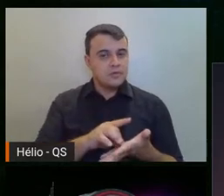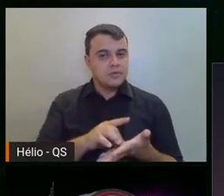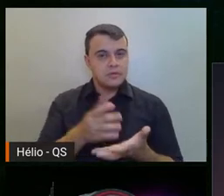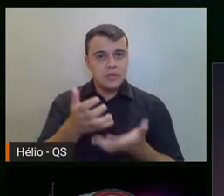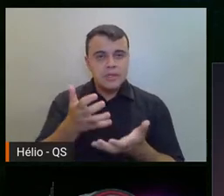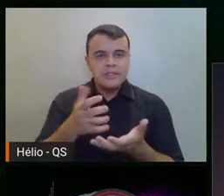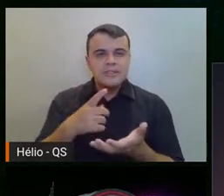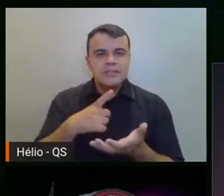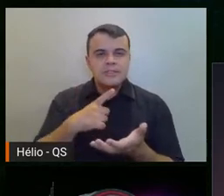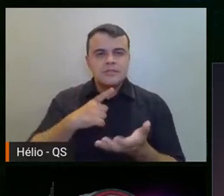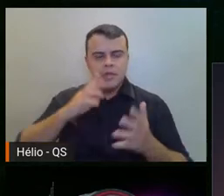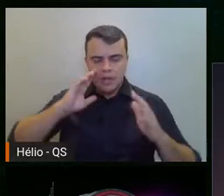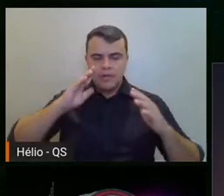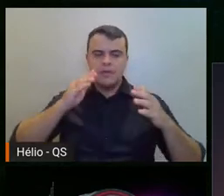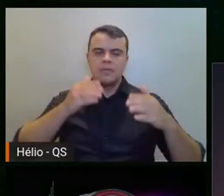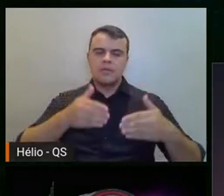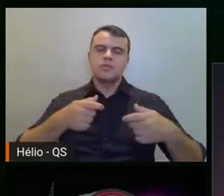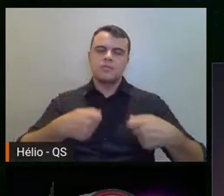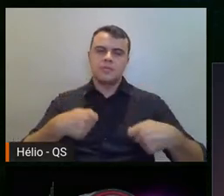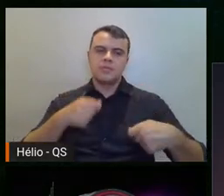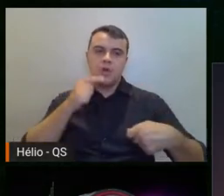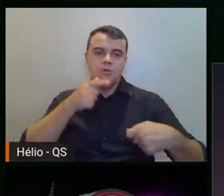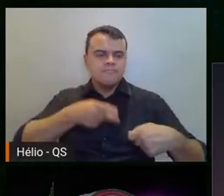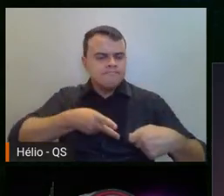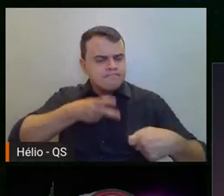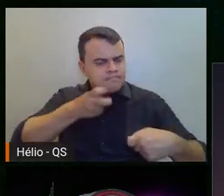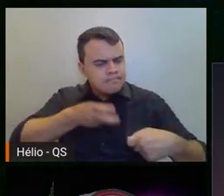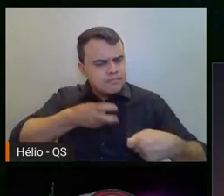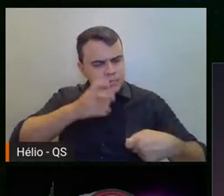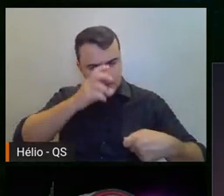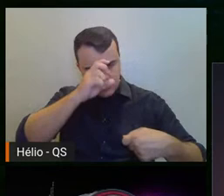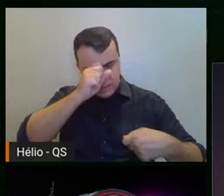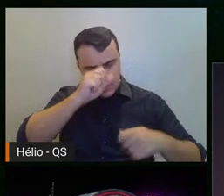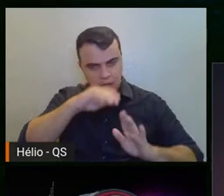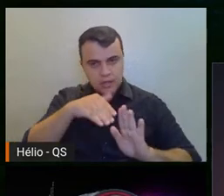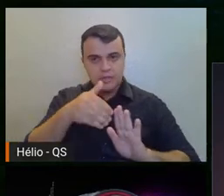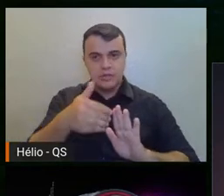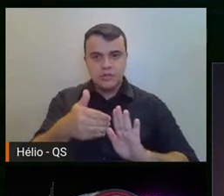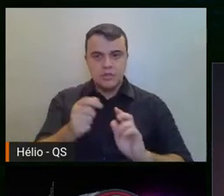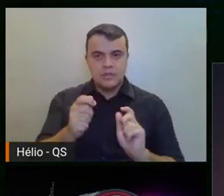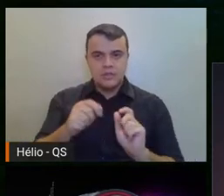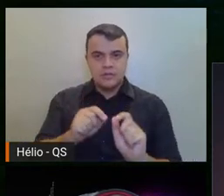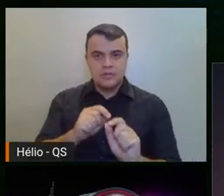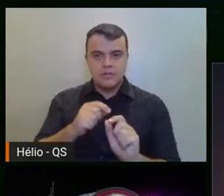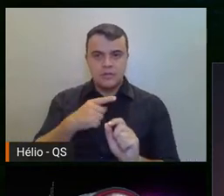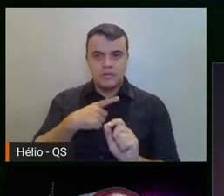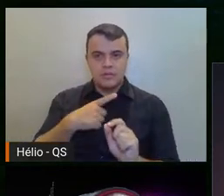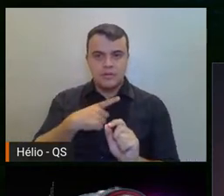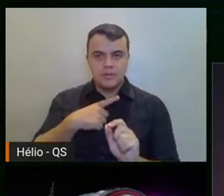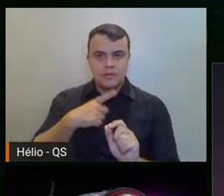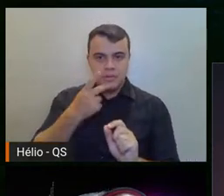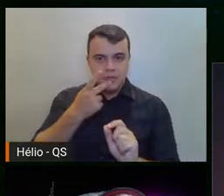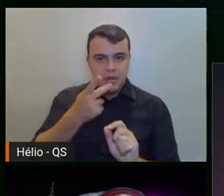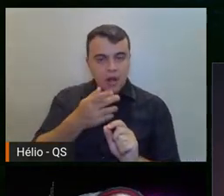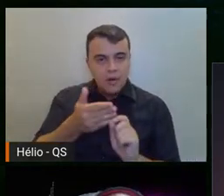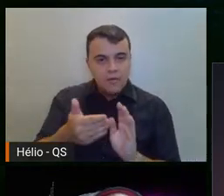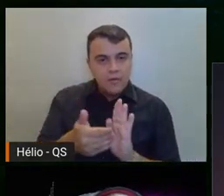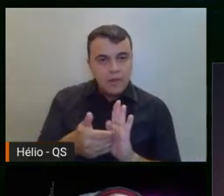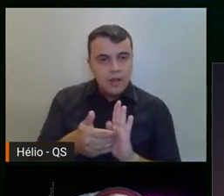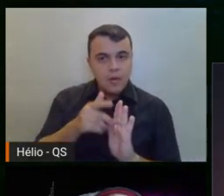tenham a imersão necessária para conseguir extrair o máximo mesmo dessa jornada porque realmente quem chegar até o final e